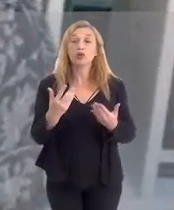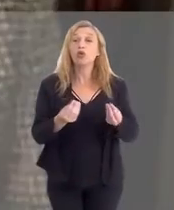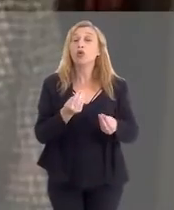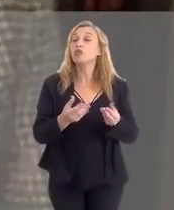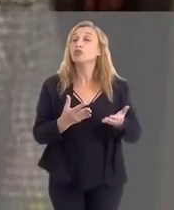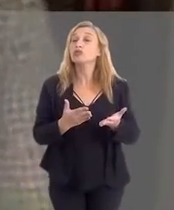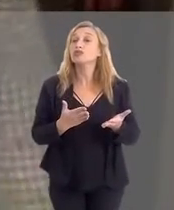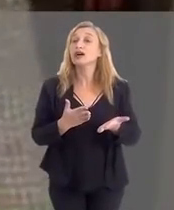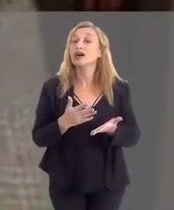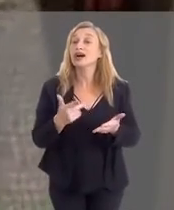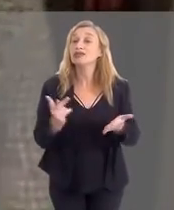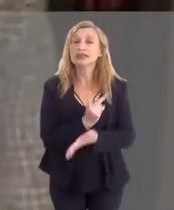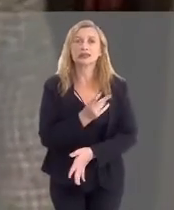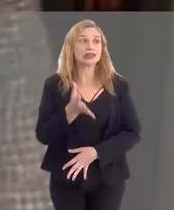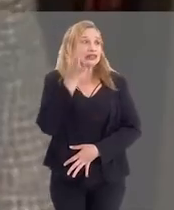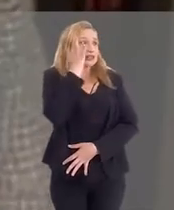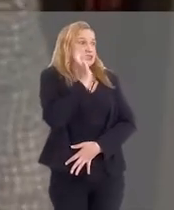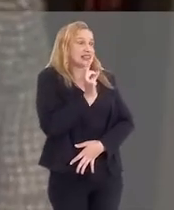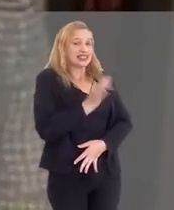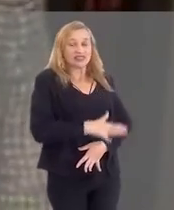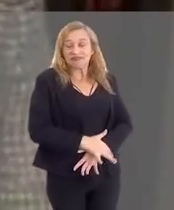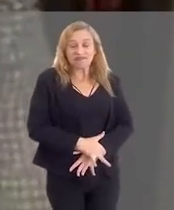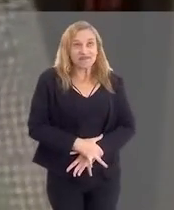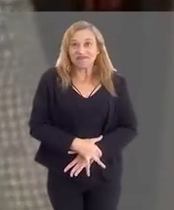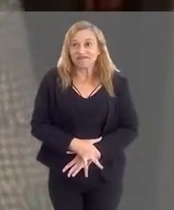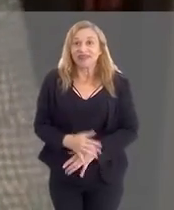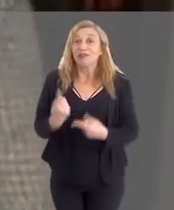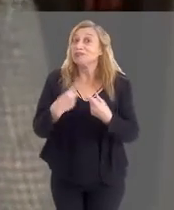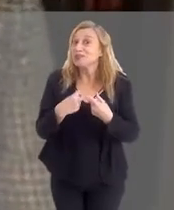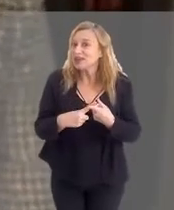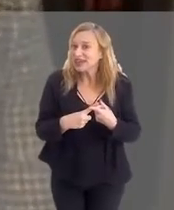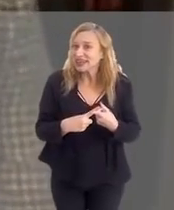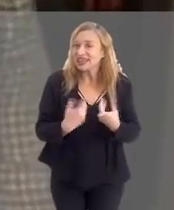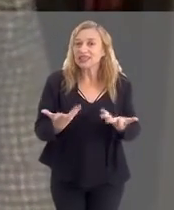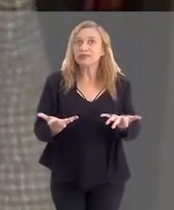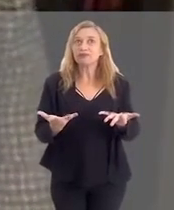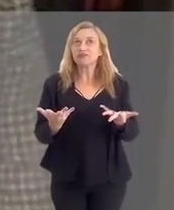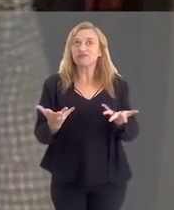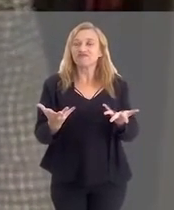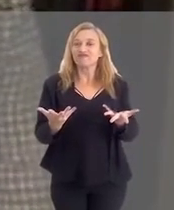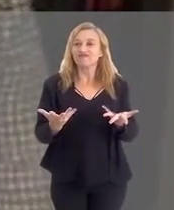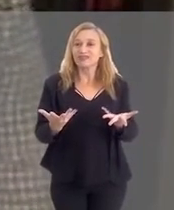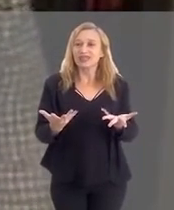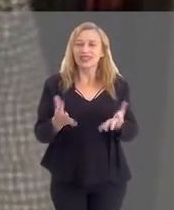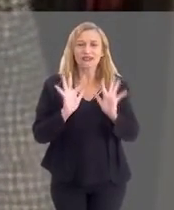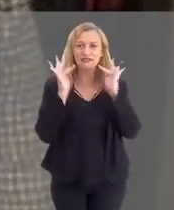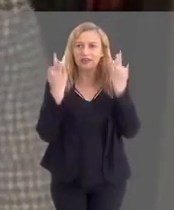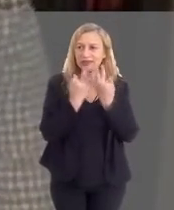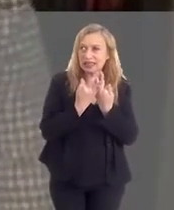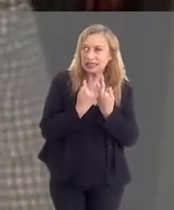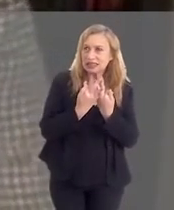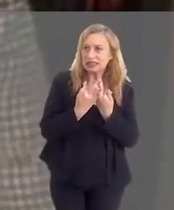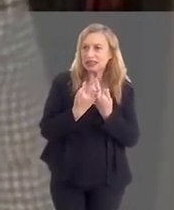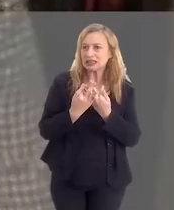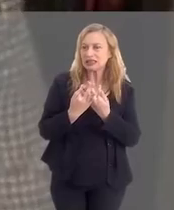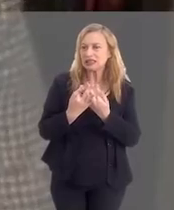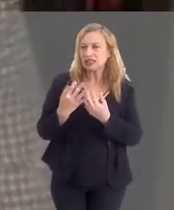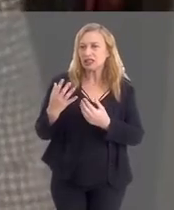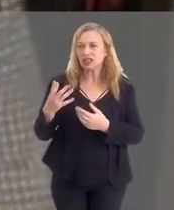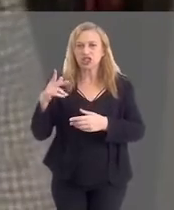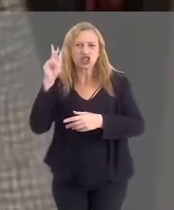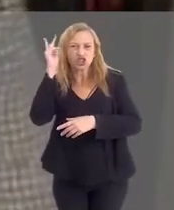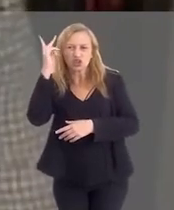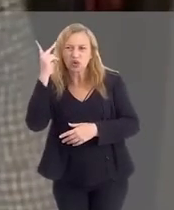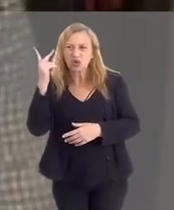veio? Eu não tenho ideia. Eu não tenho ideia porque assim, não, eu não tenho na família um histórico